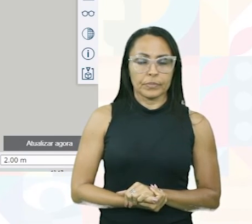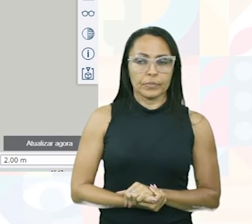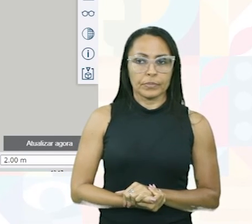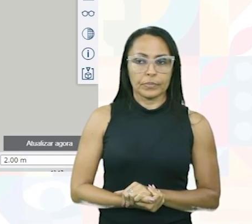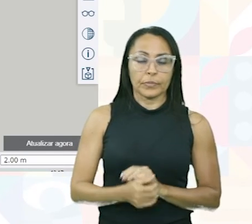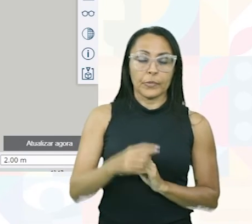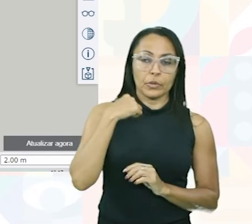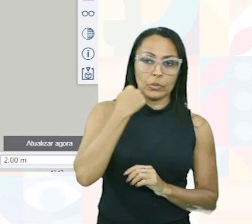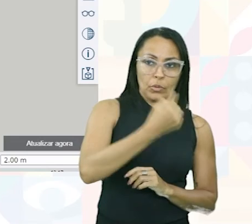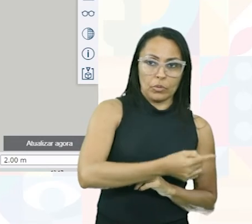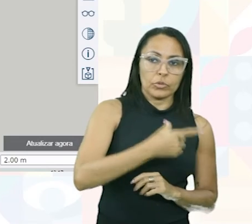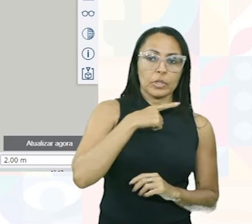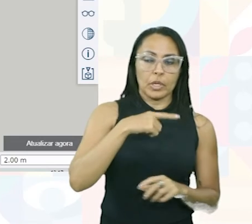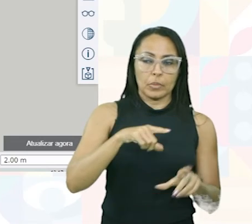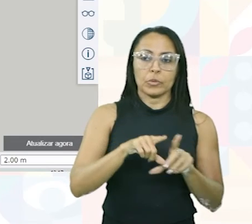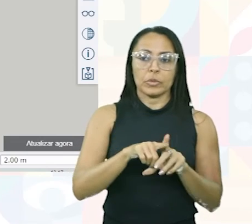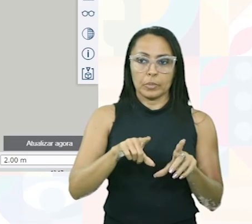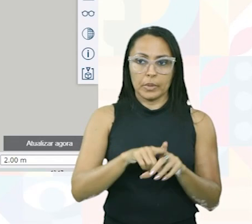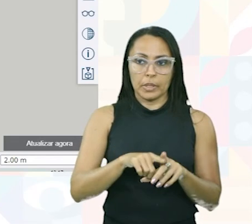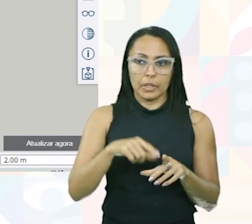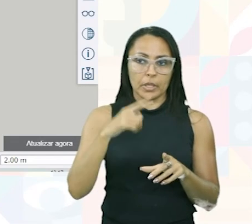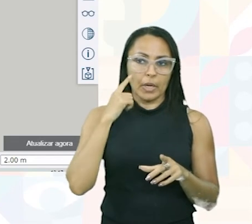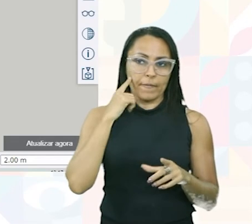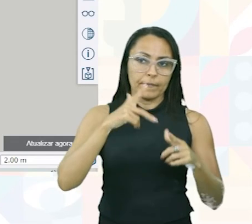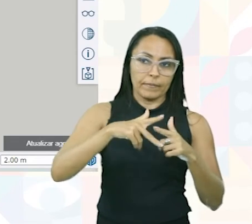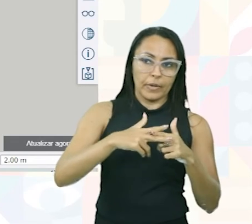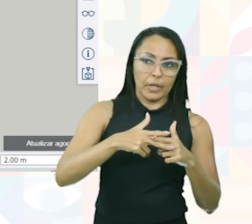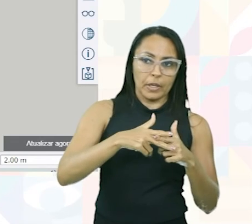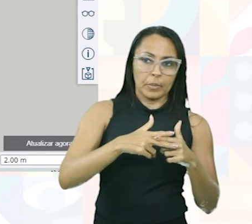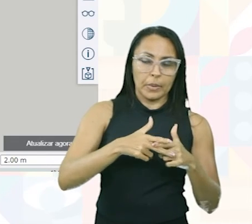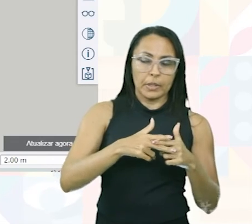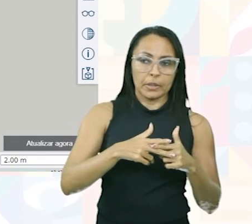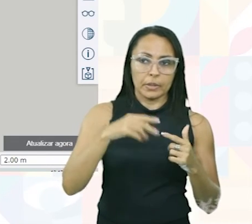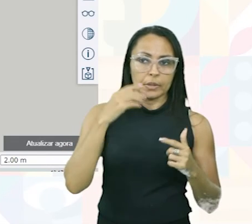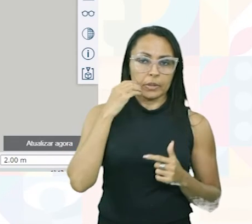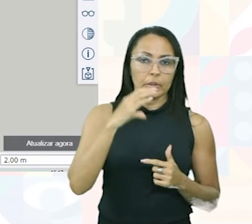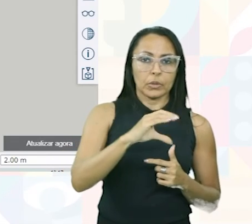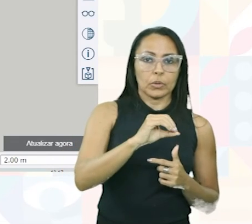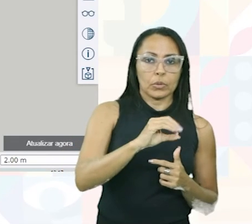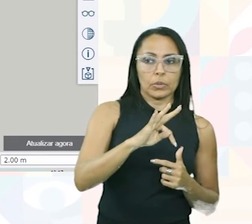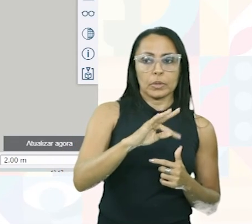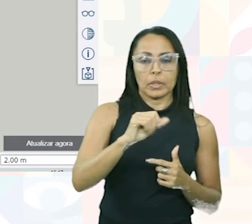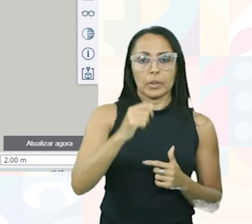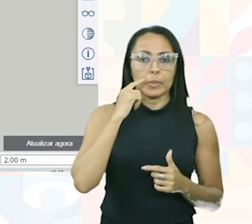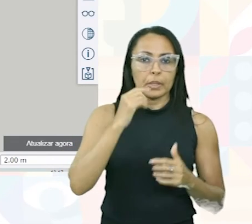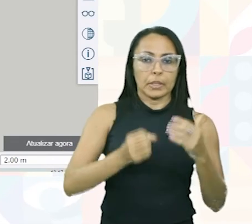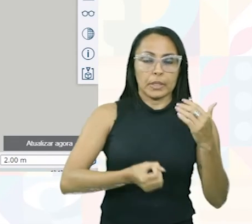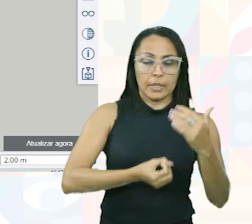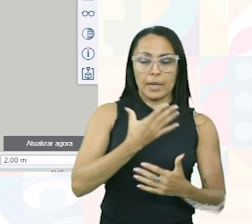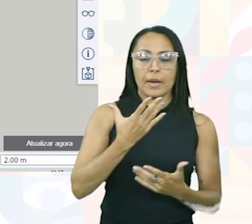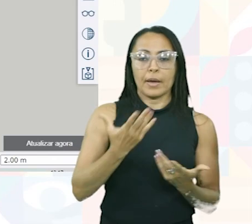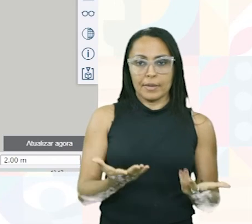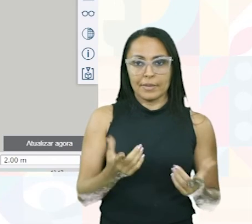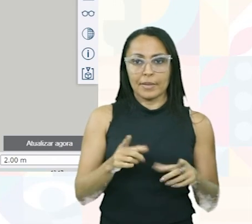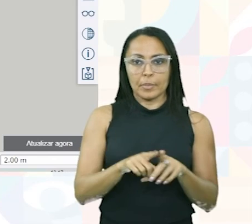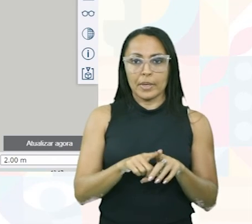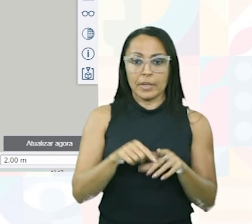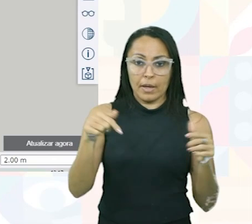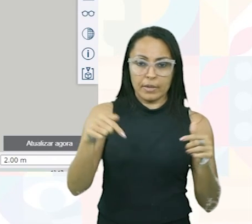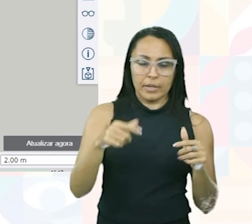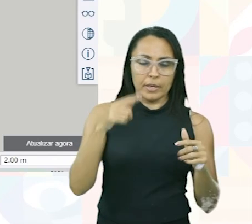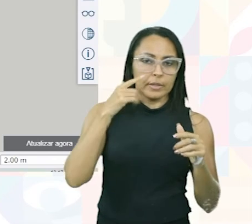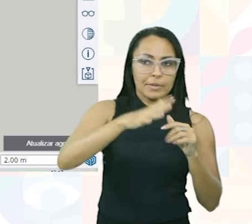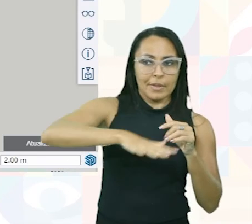Nós temos a ferramenta de cota, tá? Para criar as cotas aqui